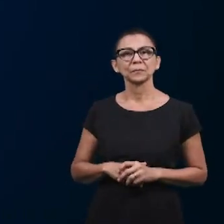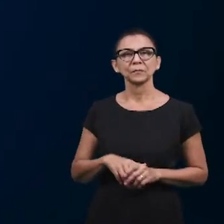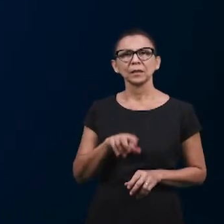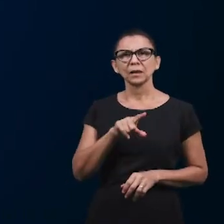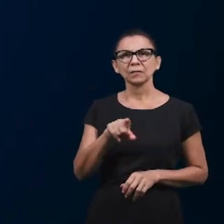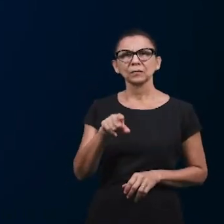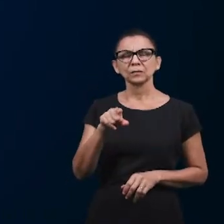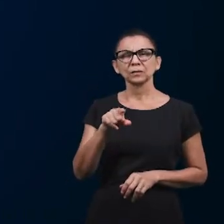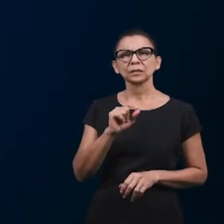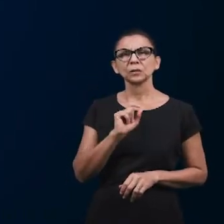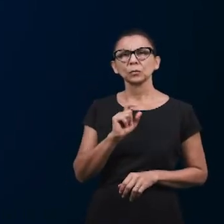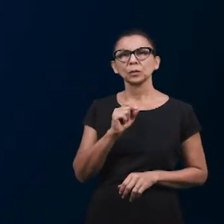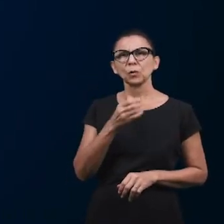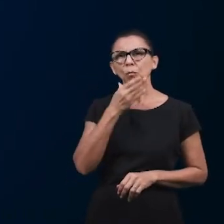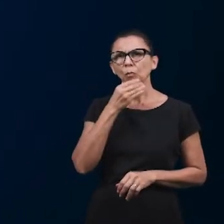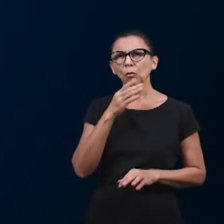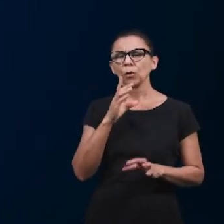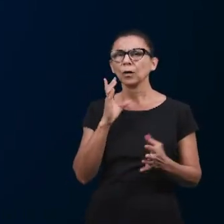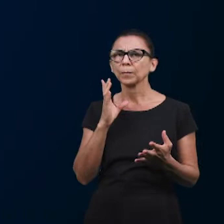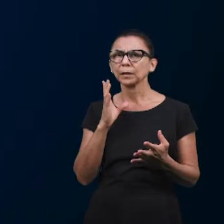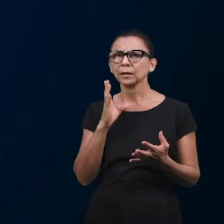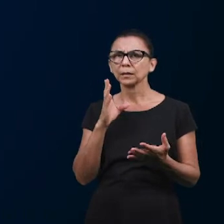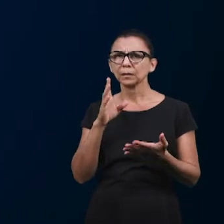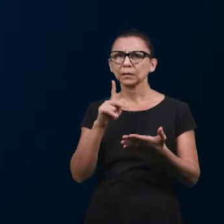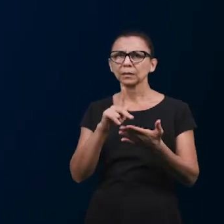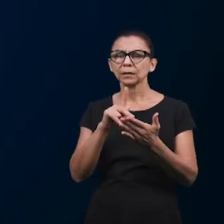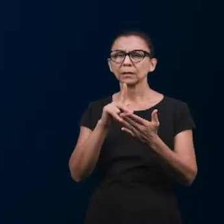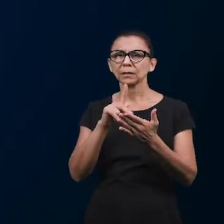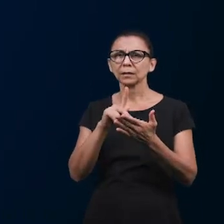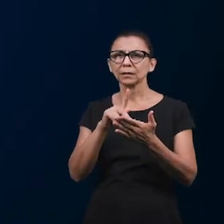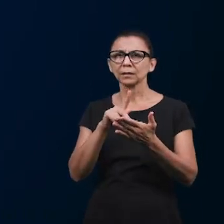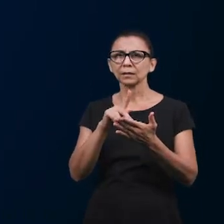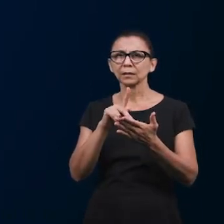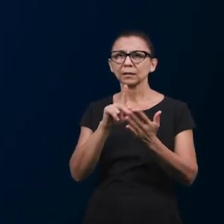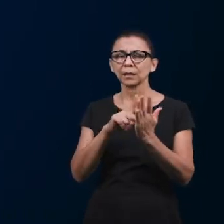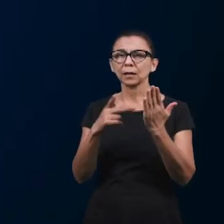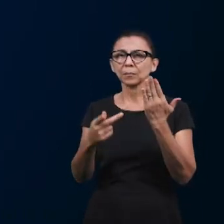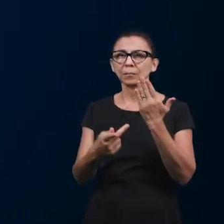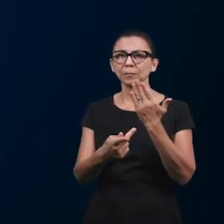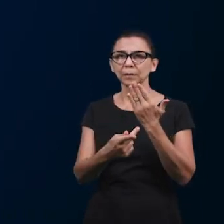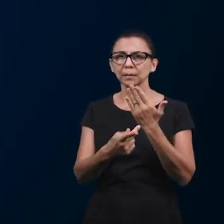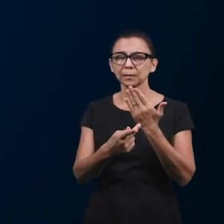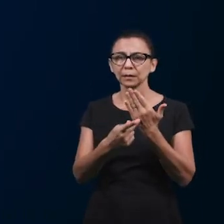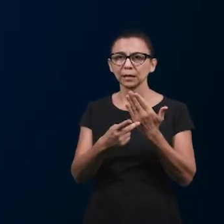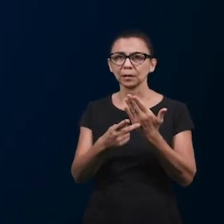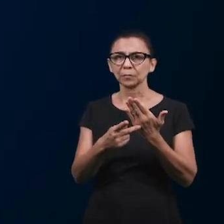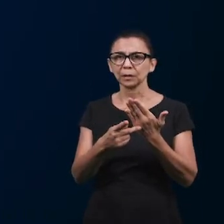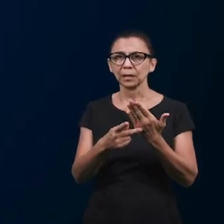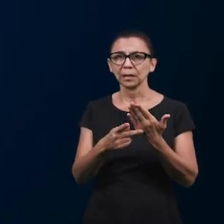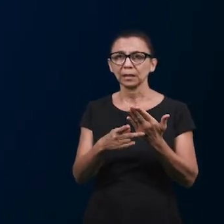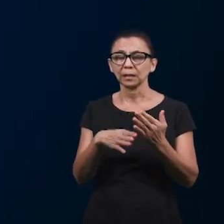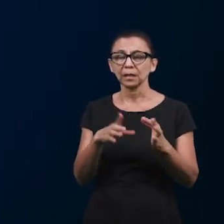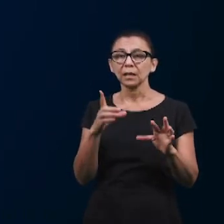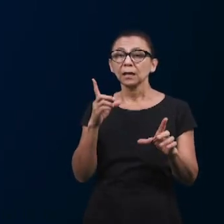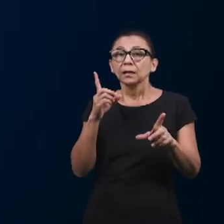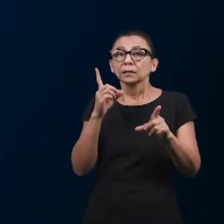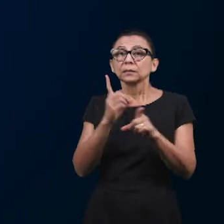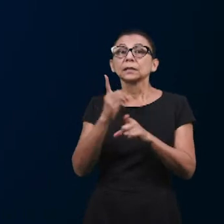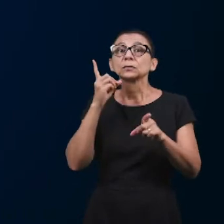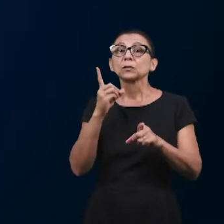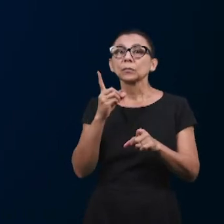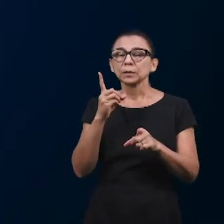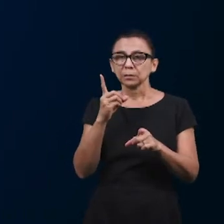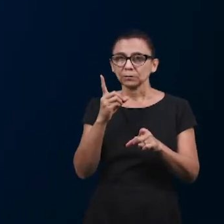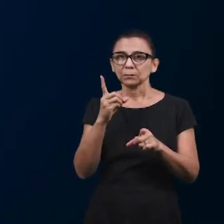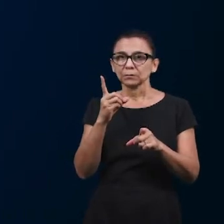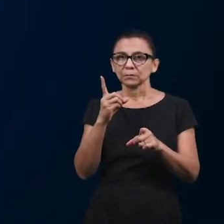da parábola adivinhou ou descobriu o tesouro por revelação do Espírito Santo? A minha resposta é que ele descobriu o tesouro por